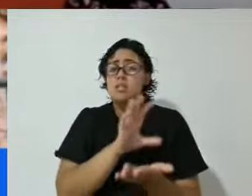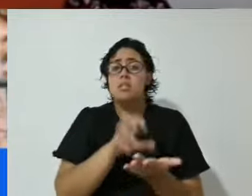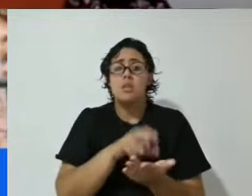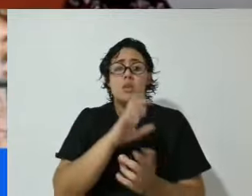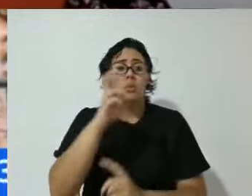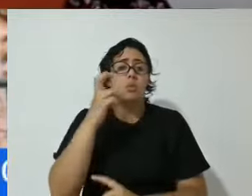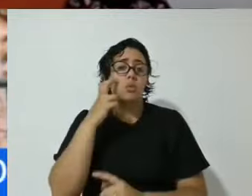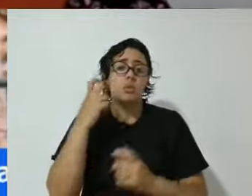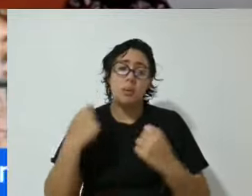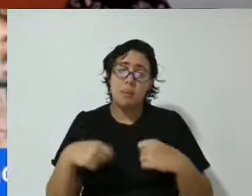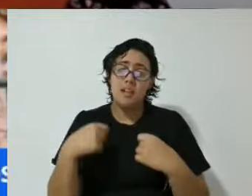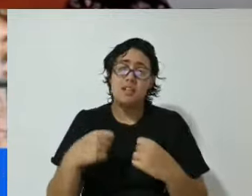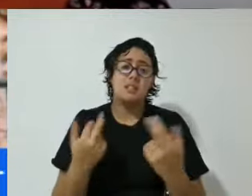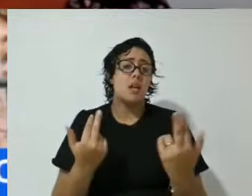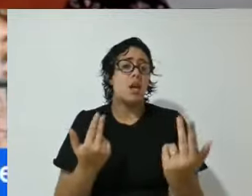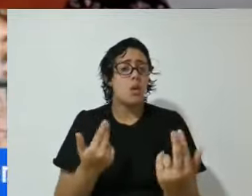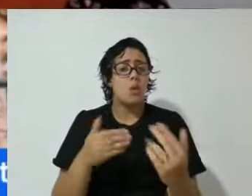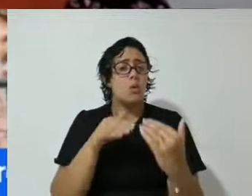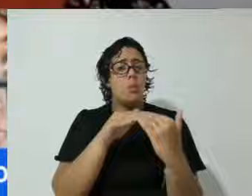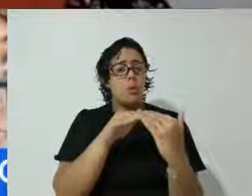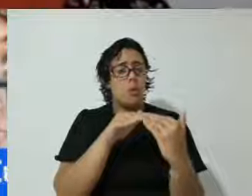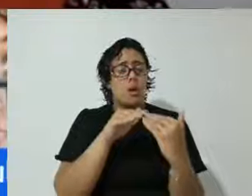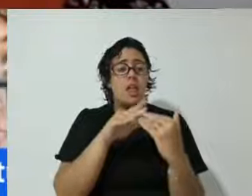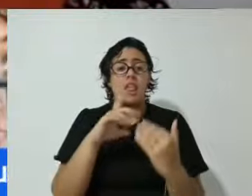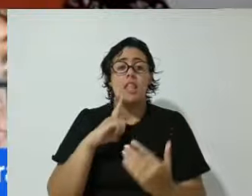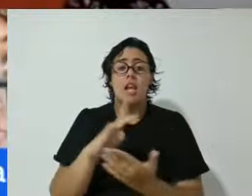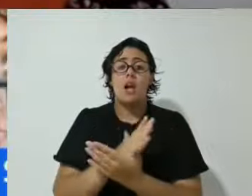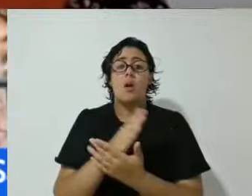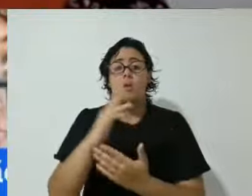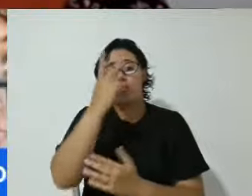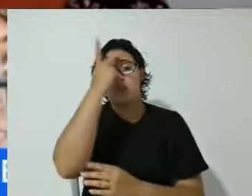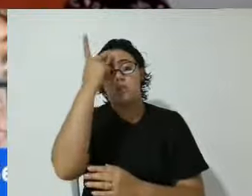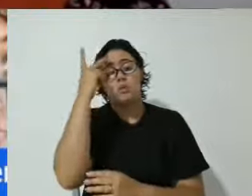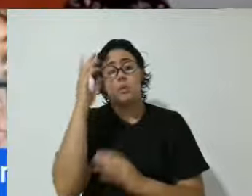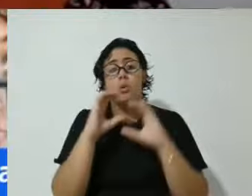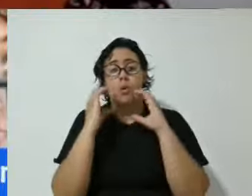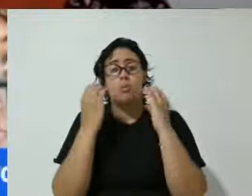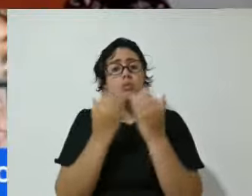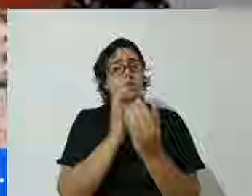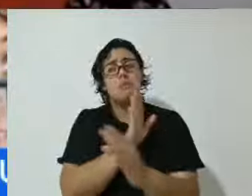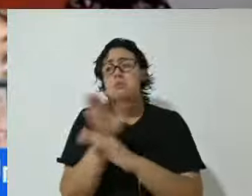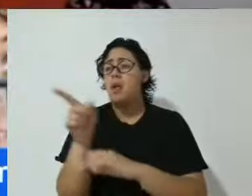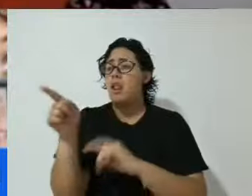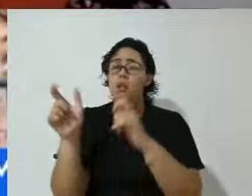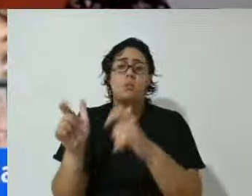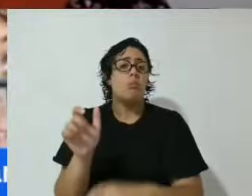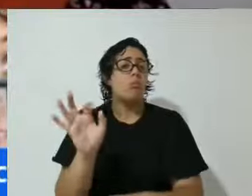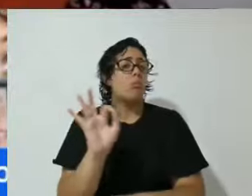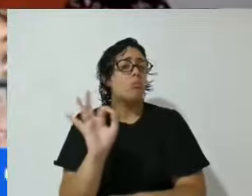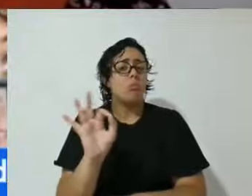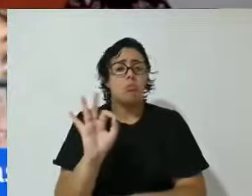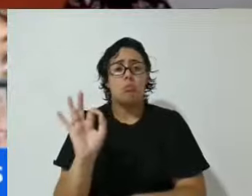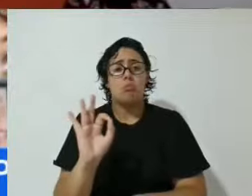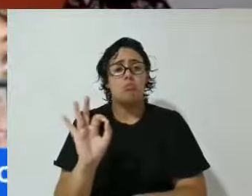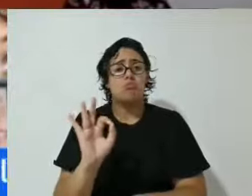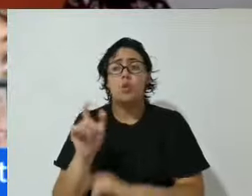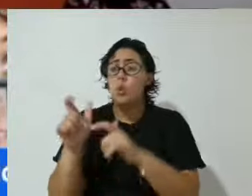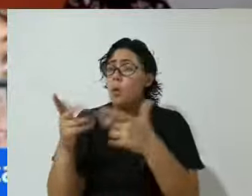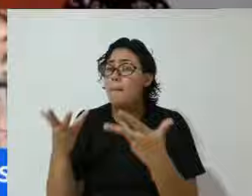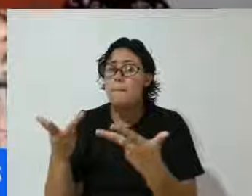também. Existem pessoas na comunidade que ainda não ocupam esse espaço maravilhoso, cheio